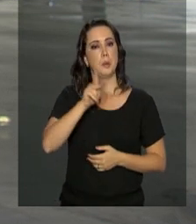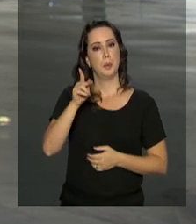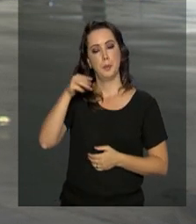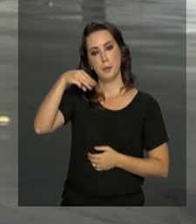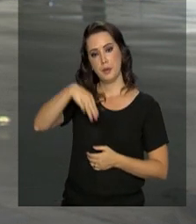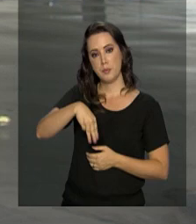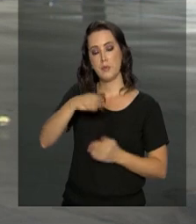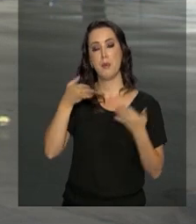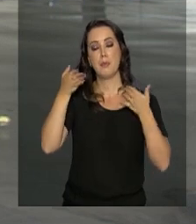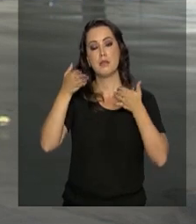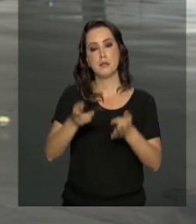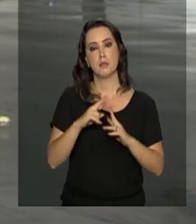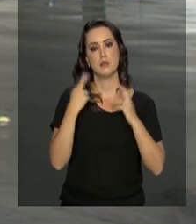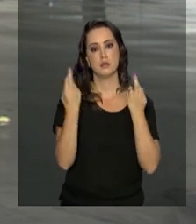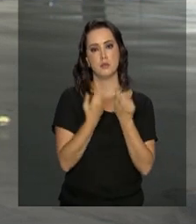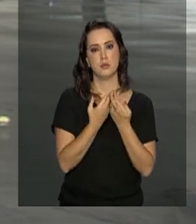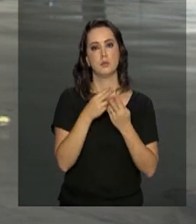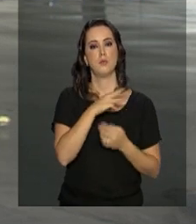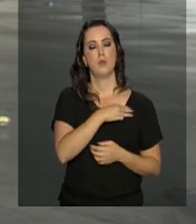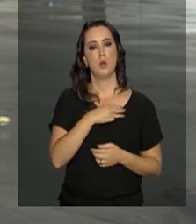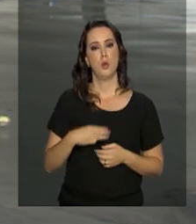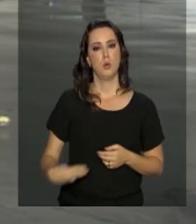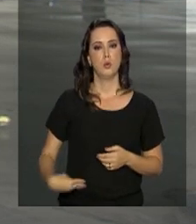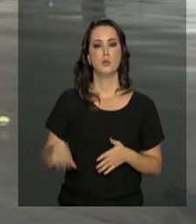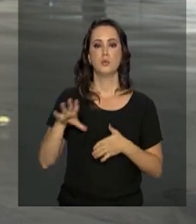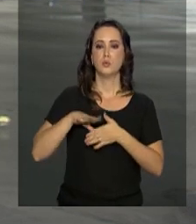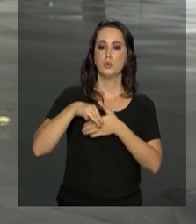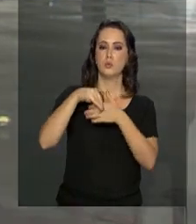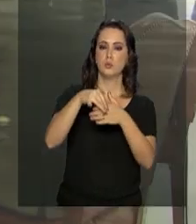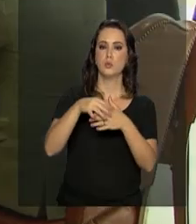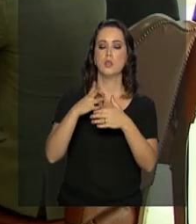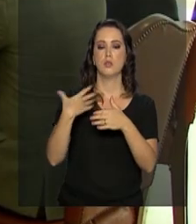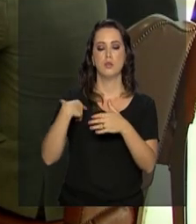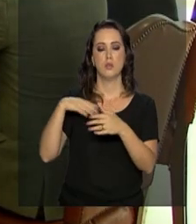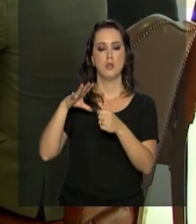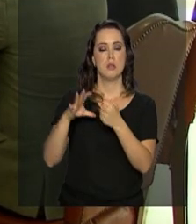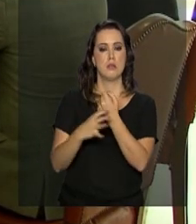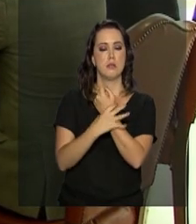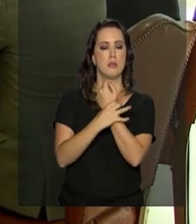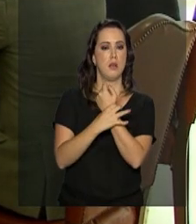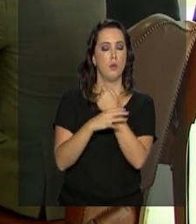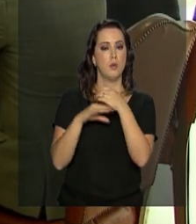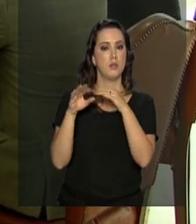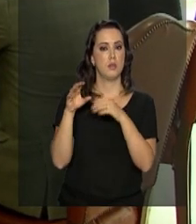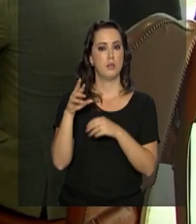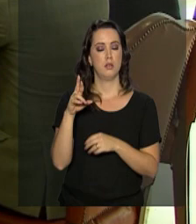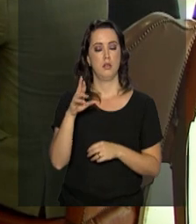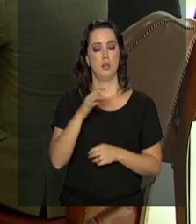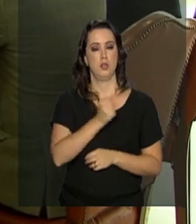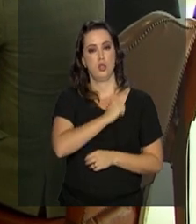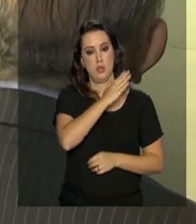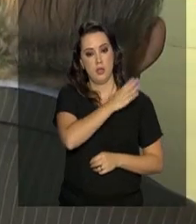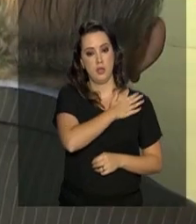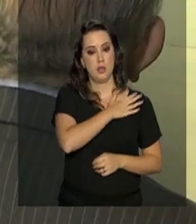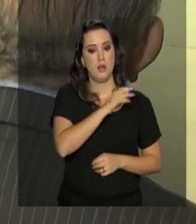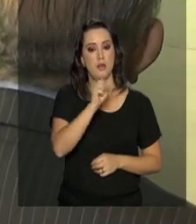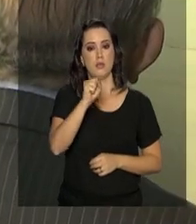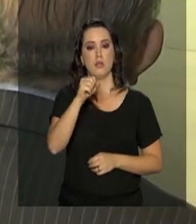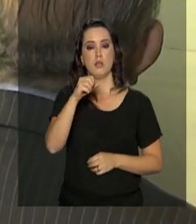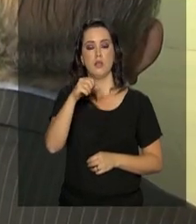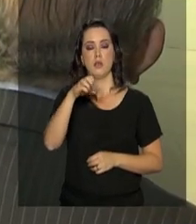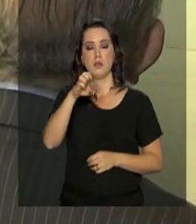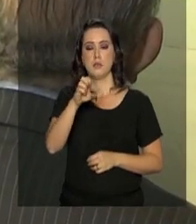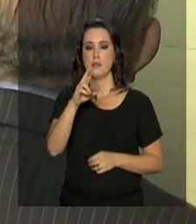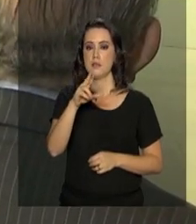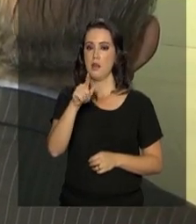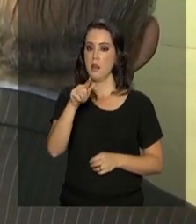participaram da reunião o ministro-chefe do gabinete de segurança institucional general sérgio chegou é o ministro do estado de segurança pública